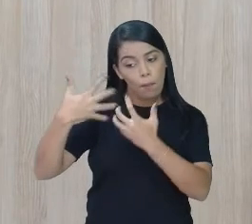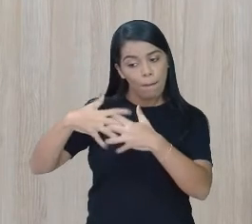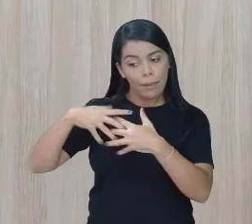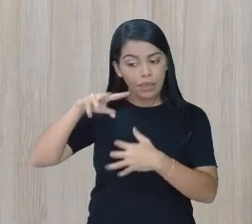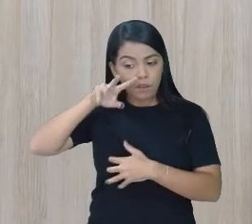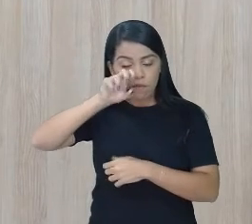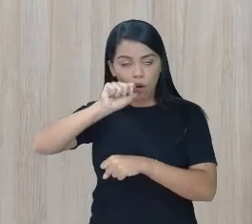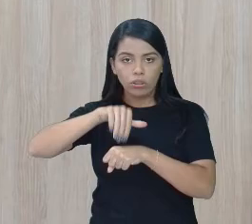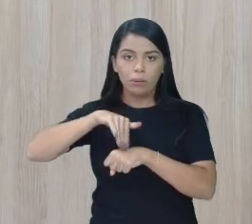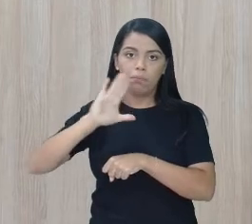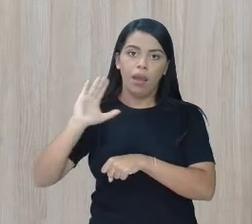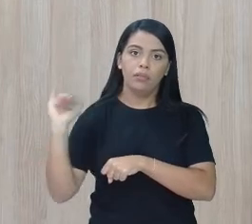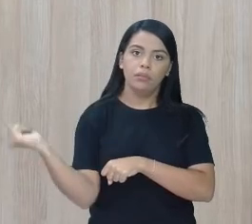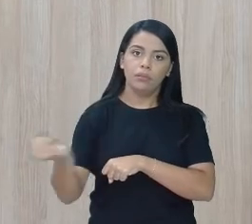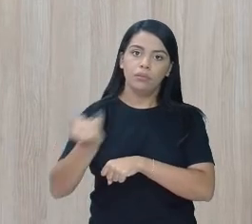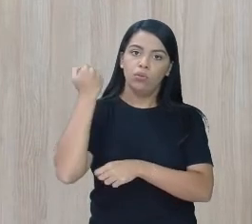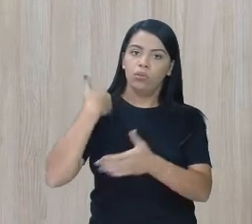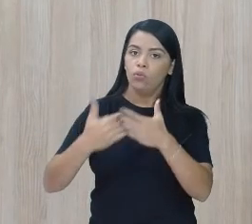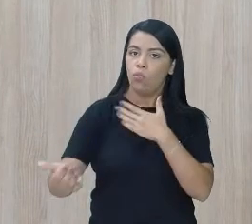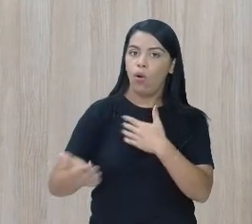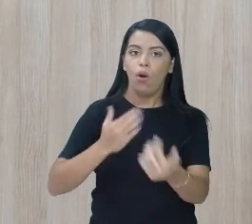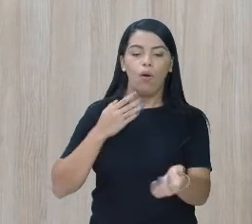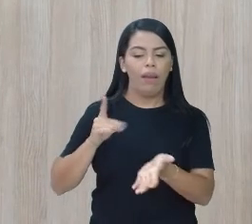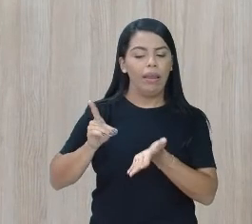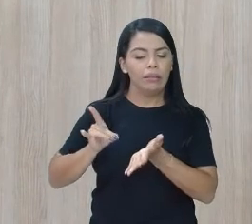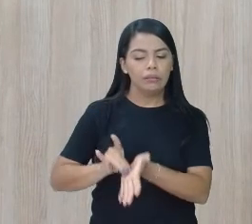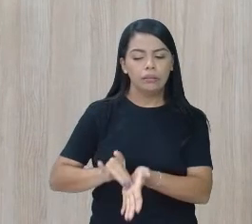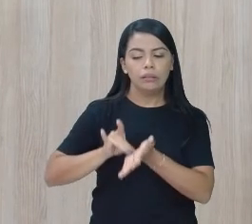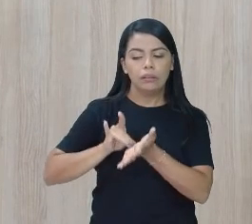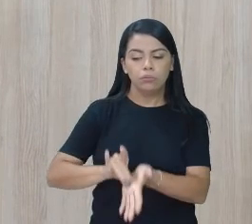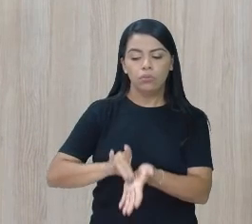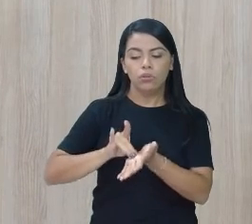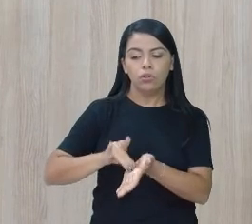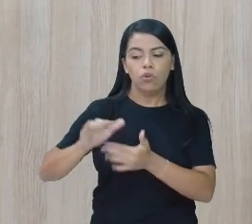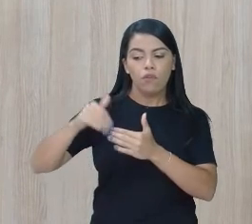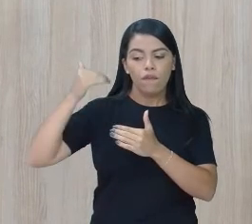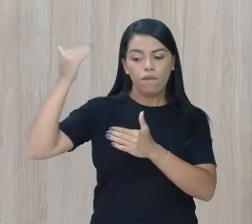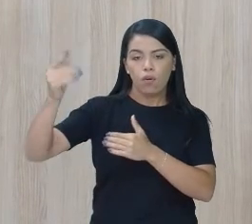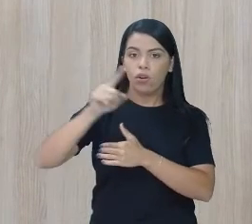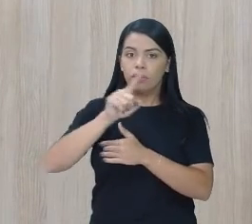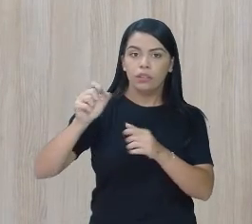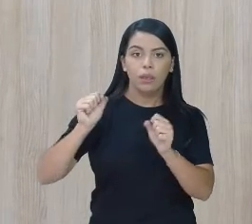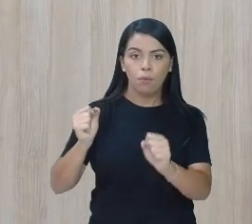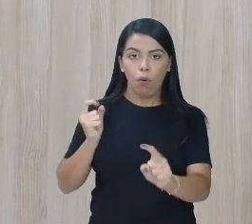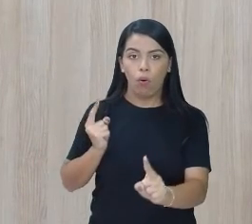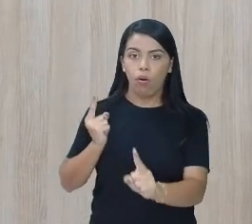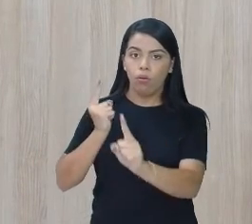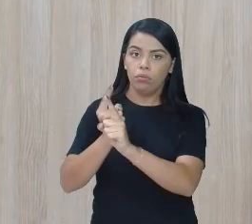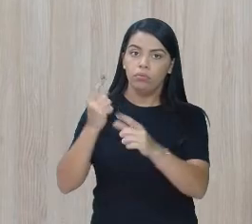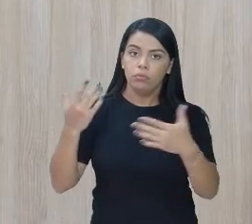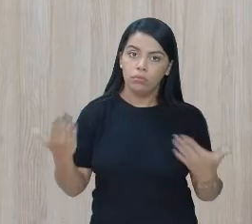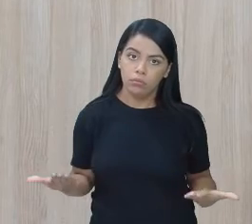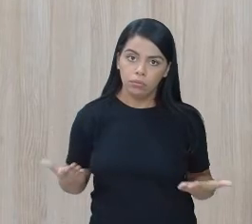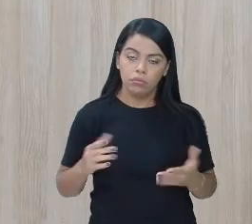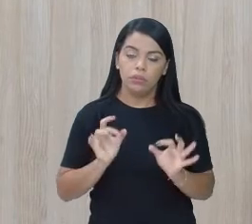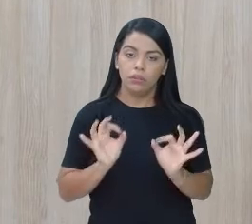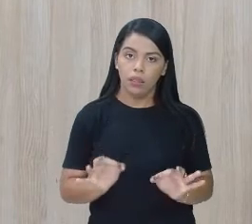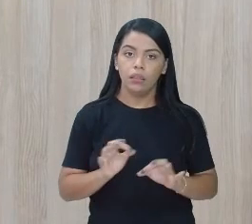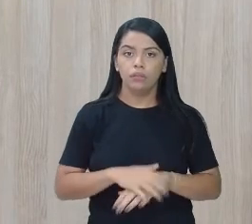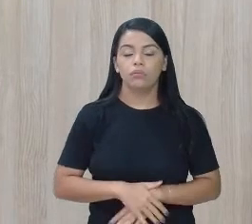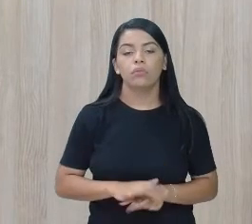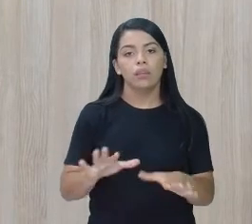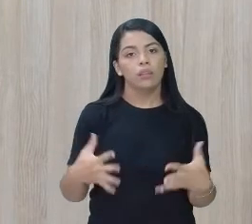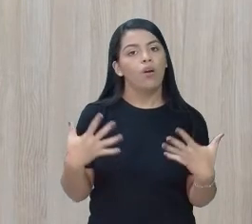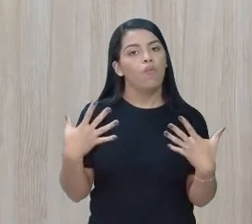é mais importante do que qualquer inimigo externo que você possa ou venha a ter.